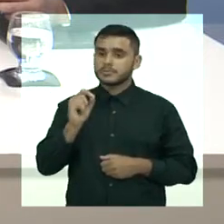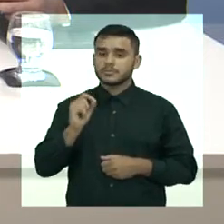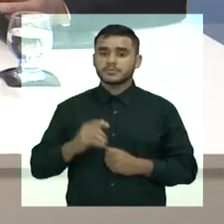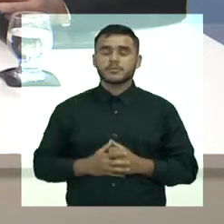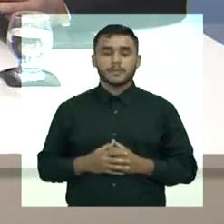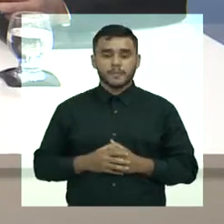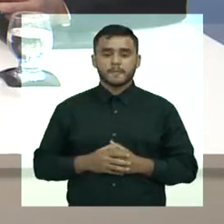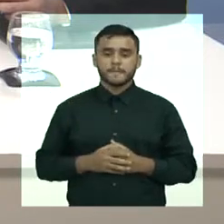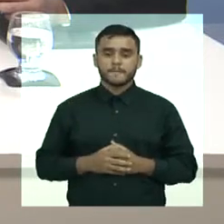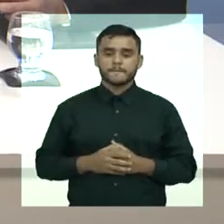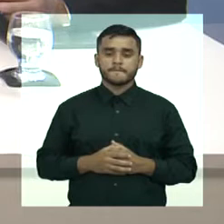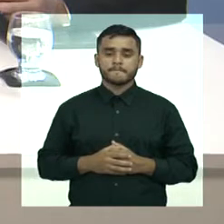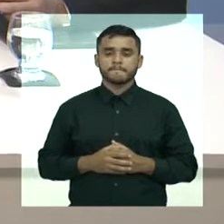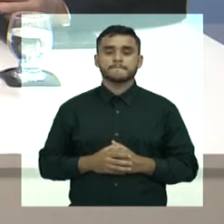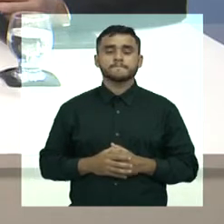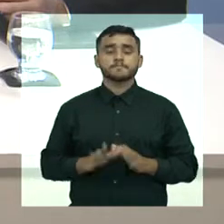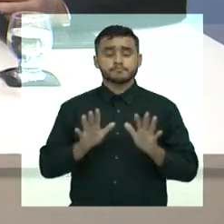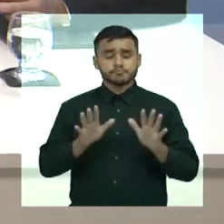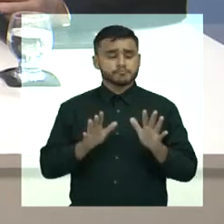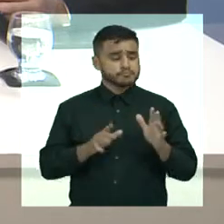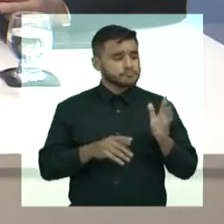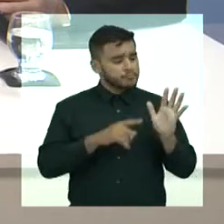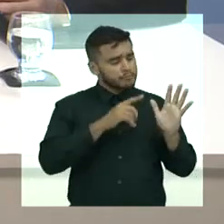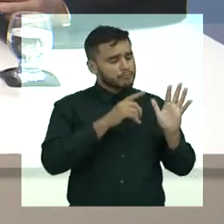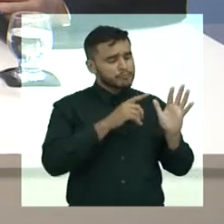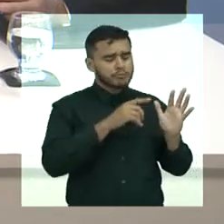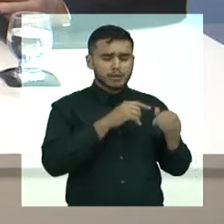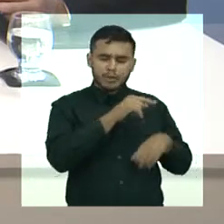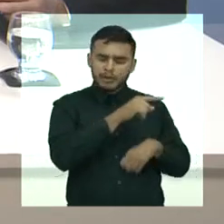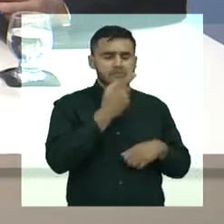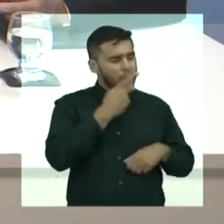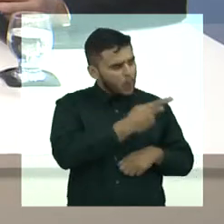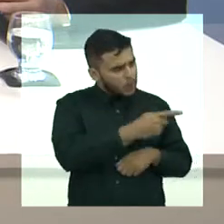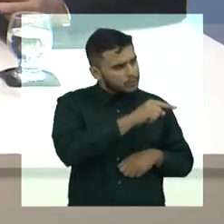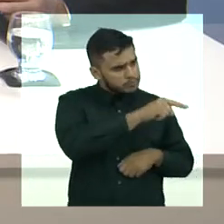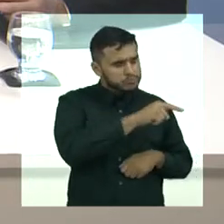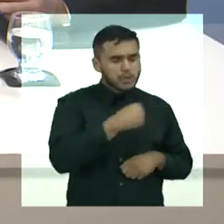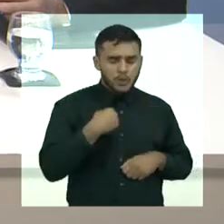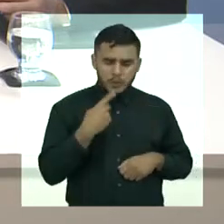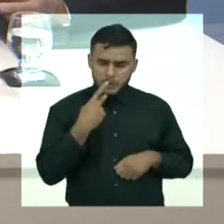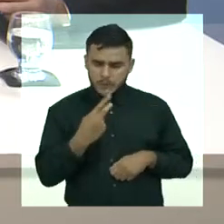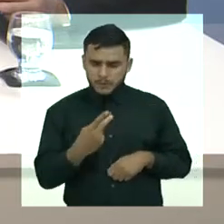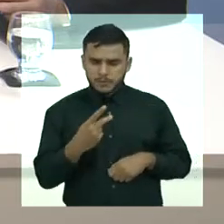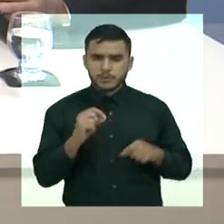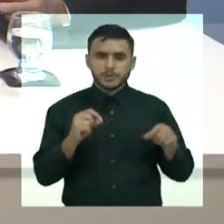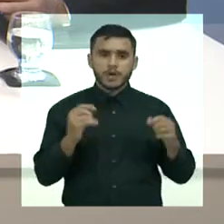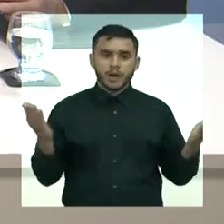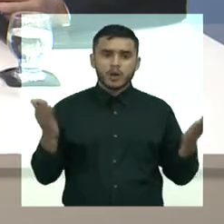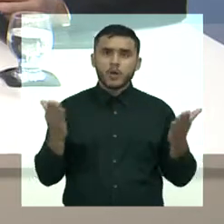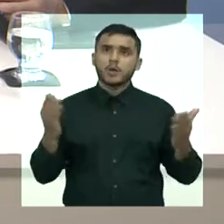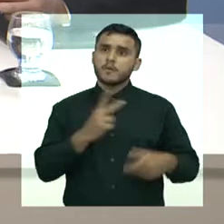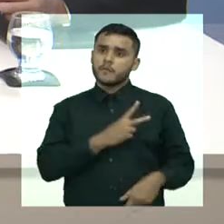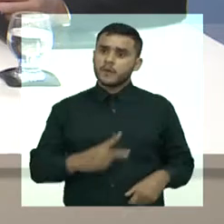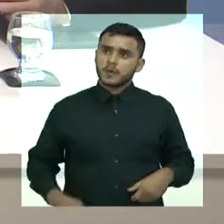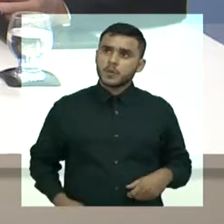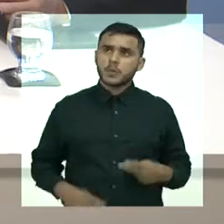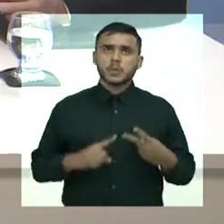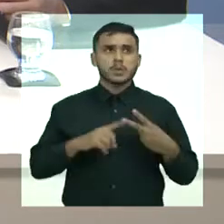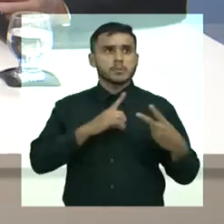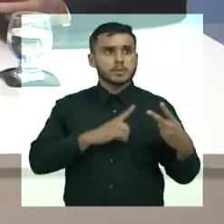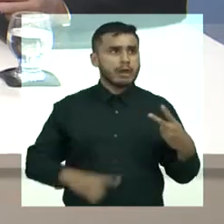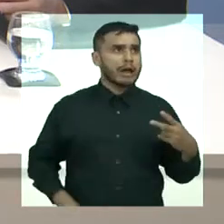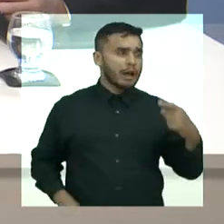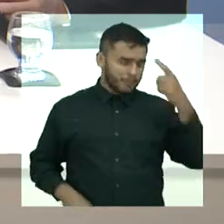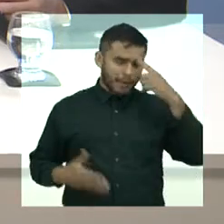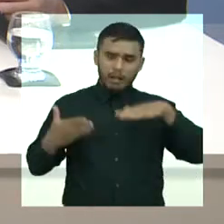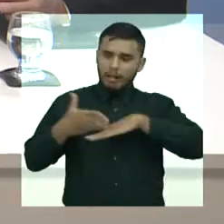falar, o que nós acabamos de relatar, que há uma movimentação intensa nesse período de recesso, que é recesso só do parlamento, né?